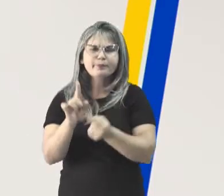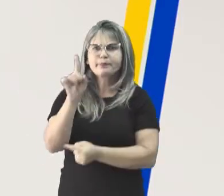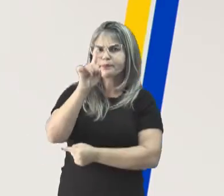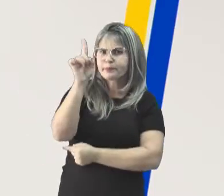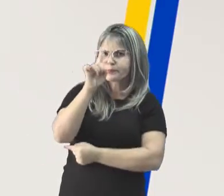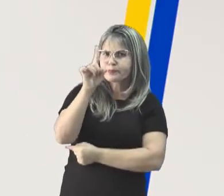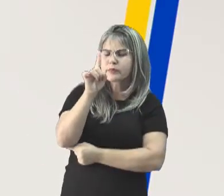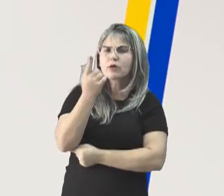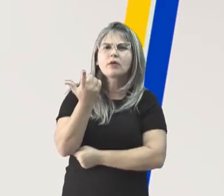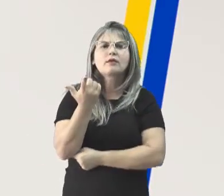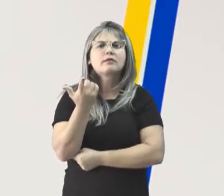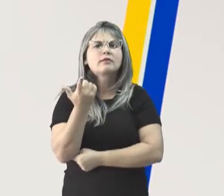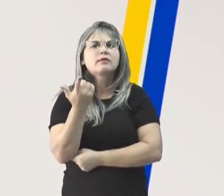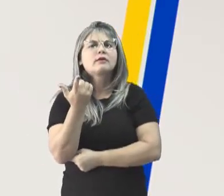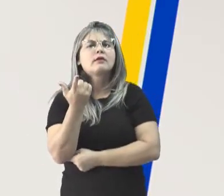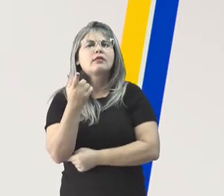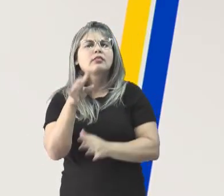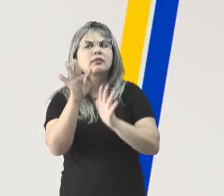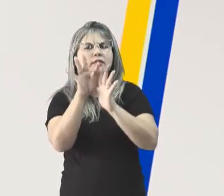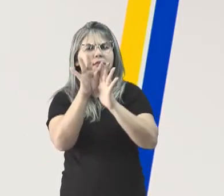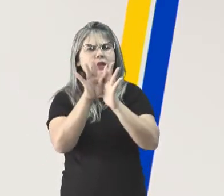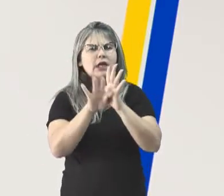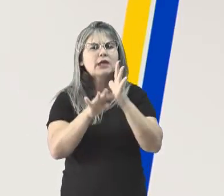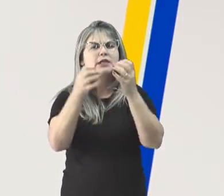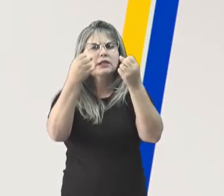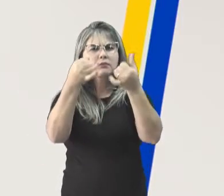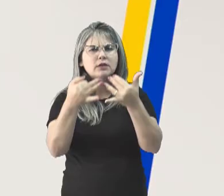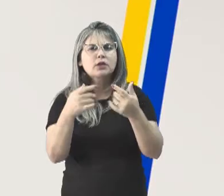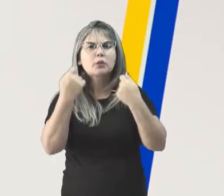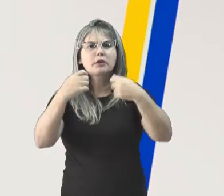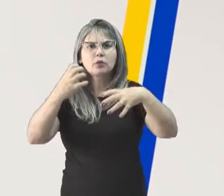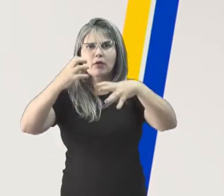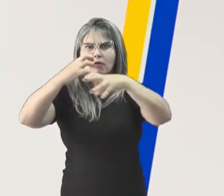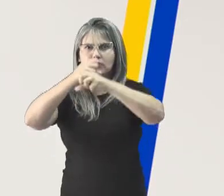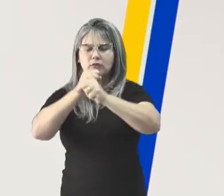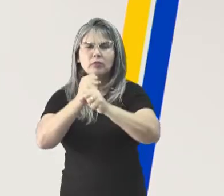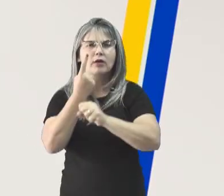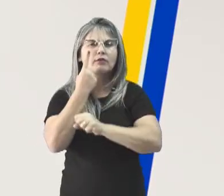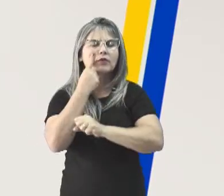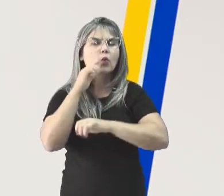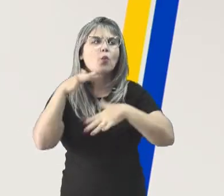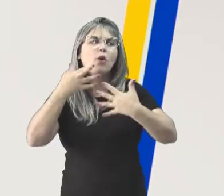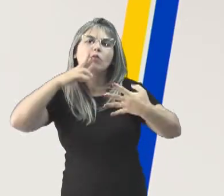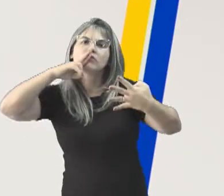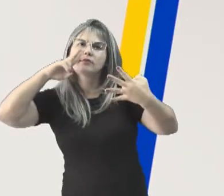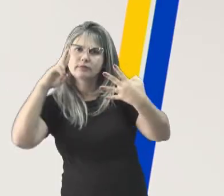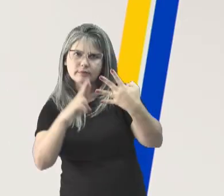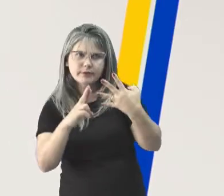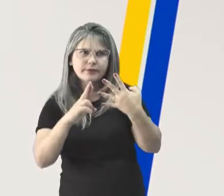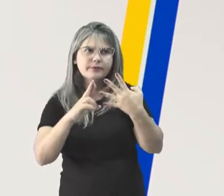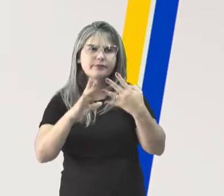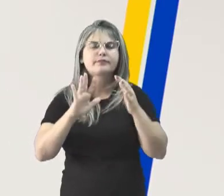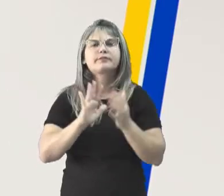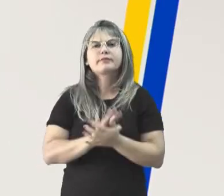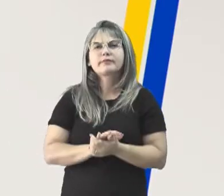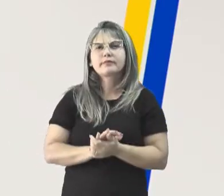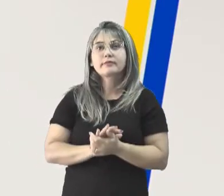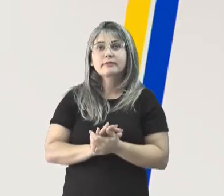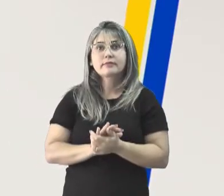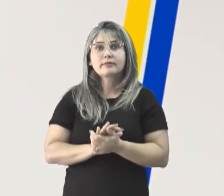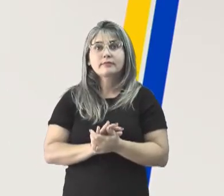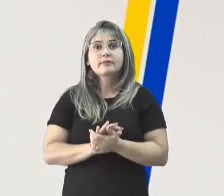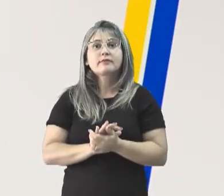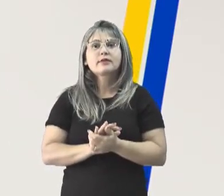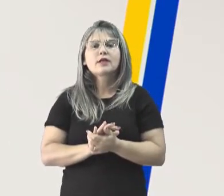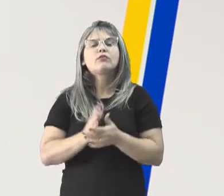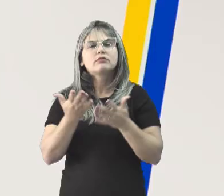situações para você calcular e chegar nessa resposta. Primeira coisa que você observa, leu a questão todinha? Vamos reler procurando as informações. Uma